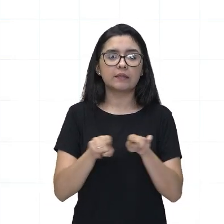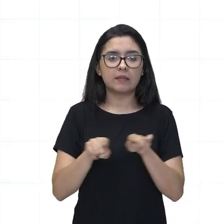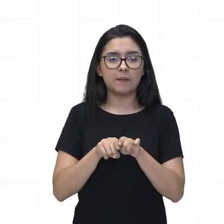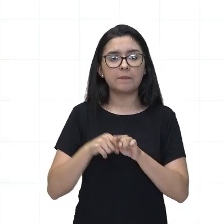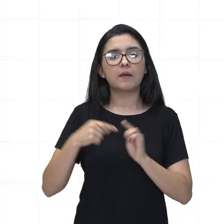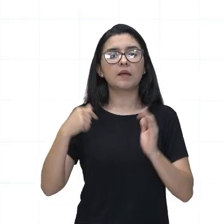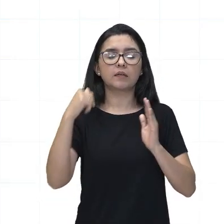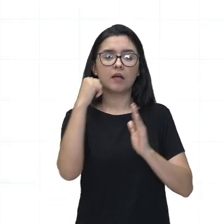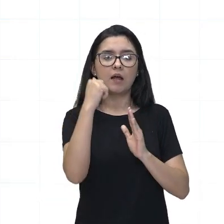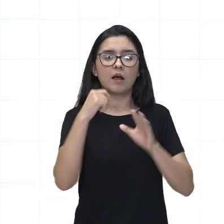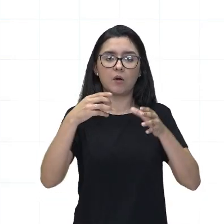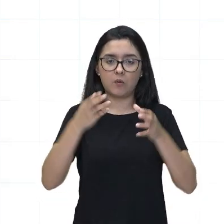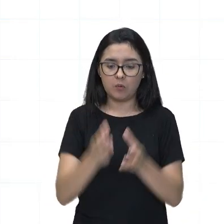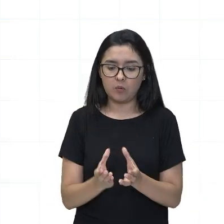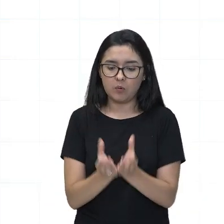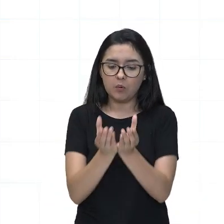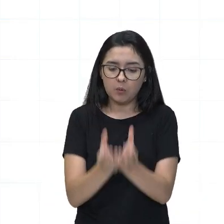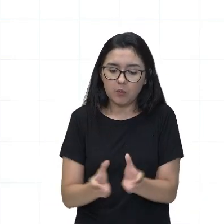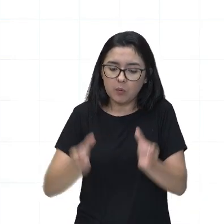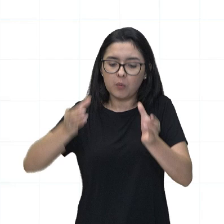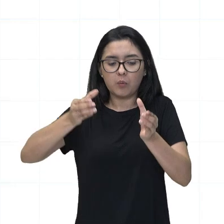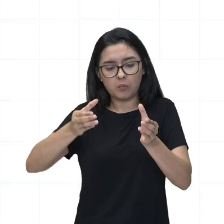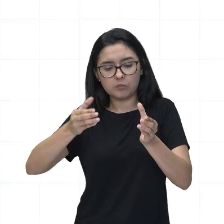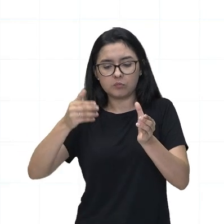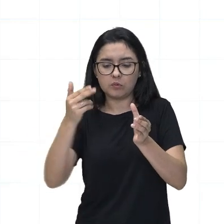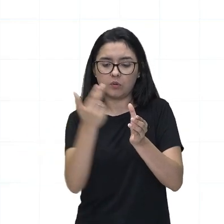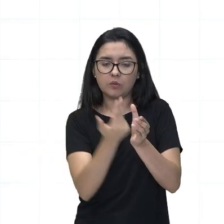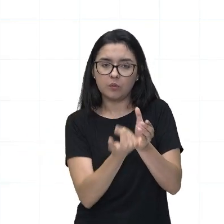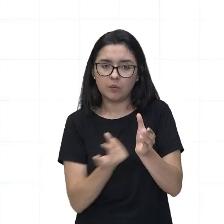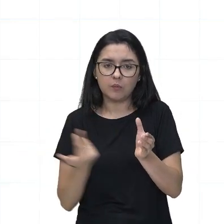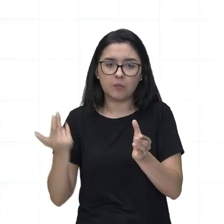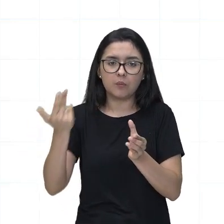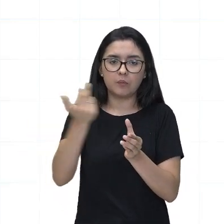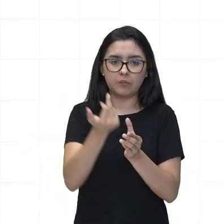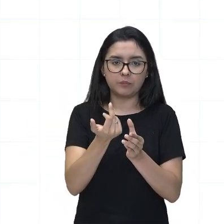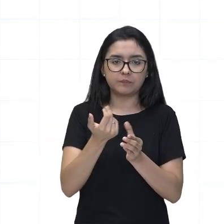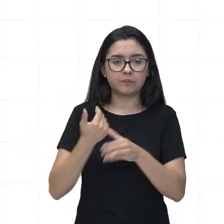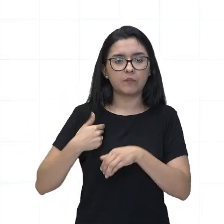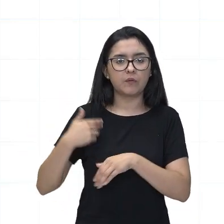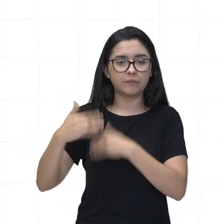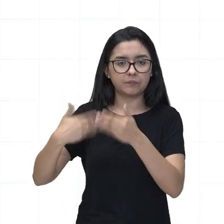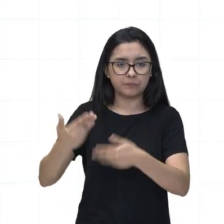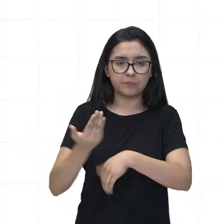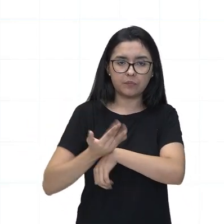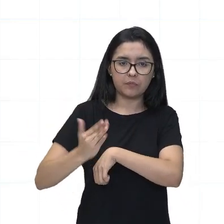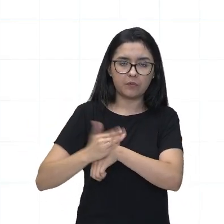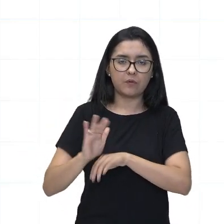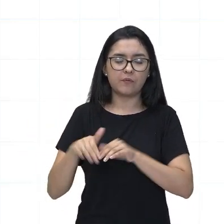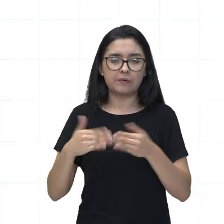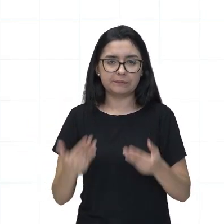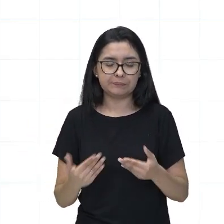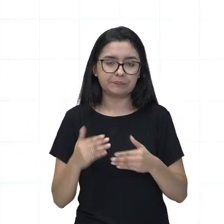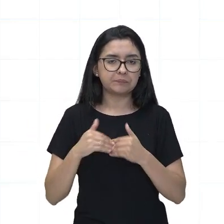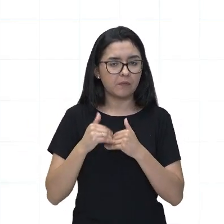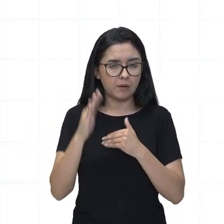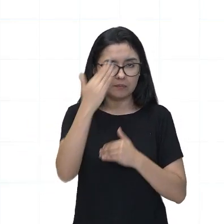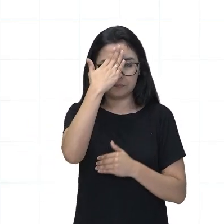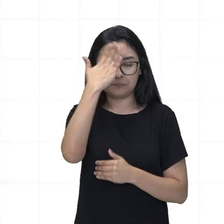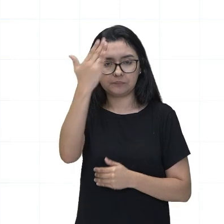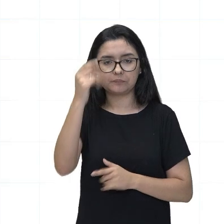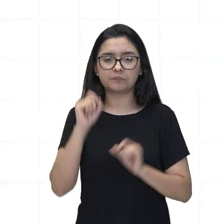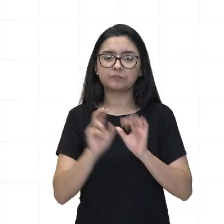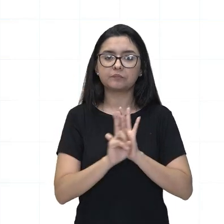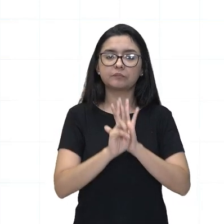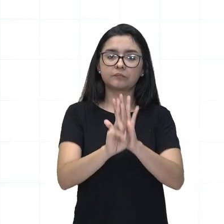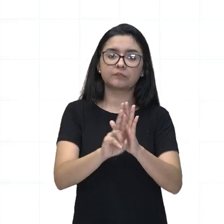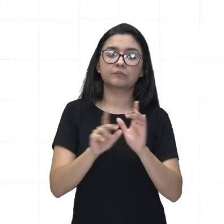na cestaria. O domínio do traço foi desenvolvido com a prática. Entre as formas mais recorrentes